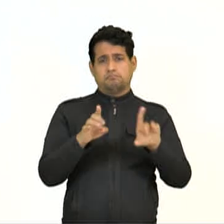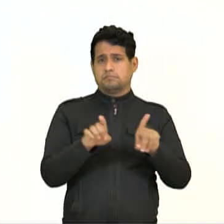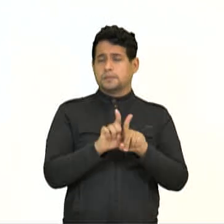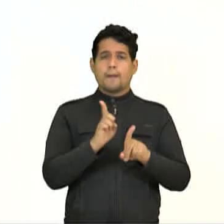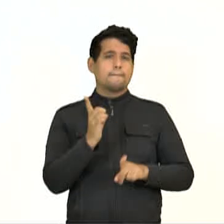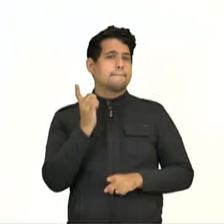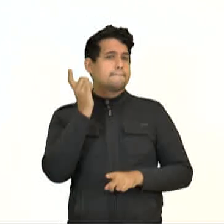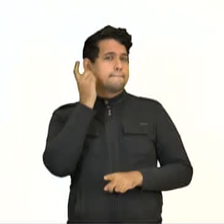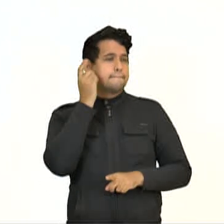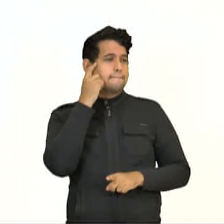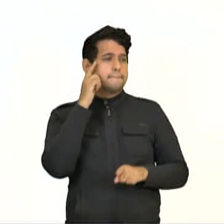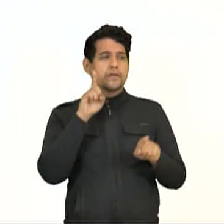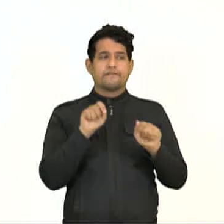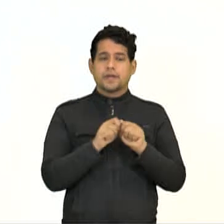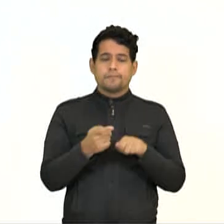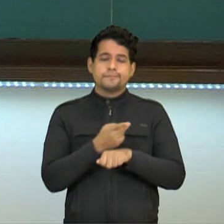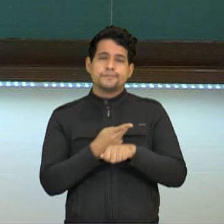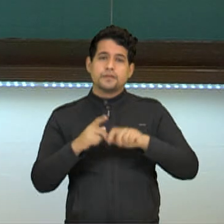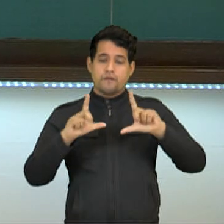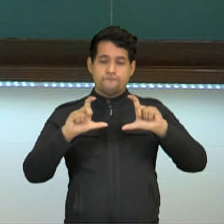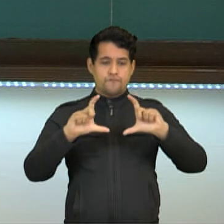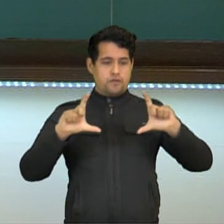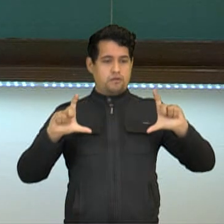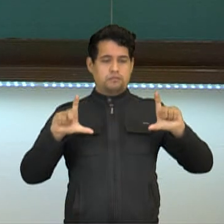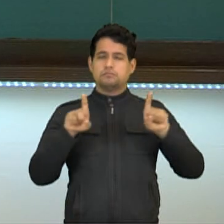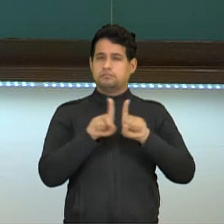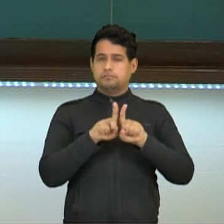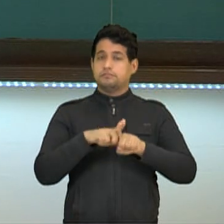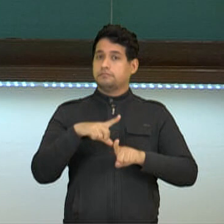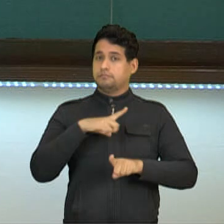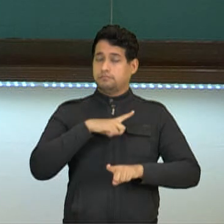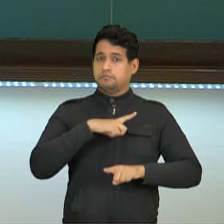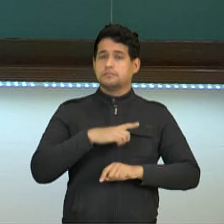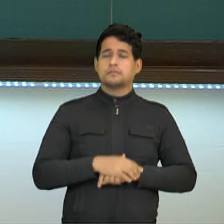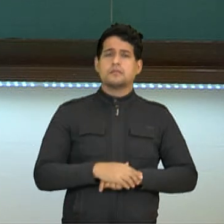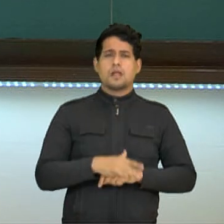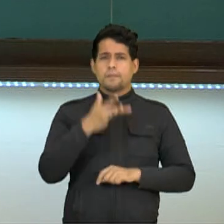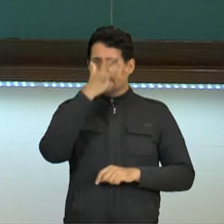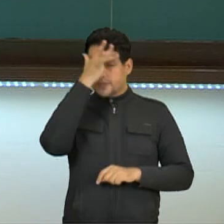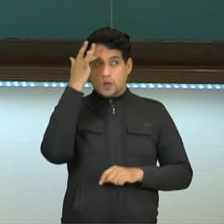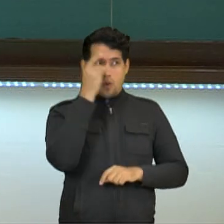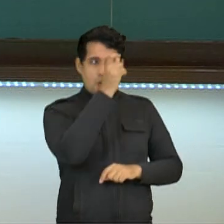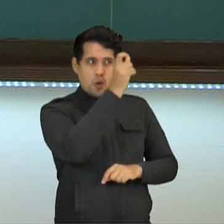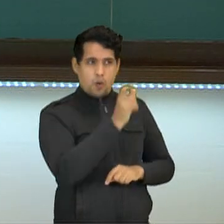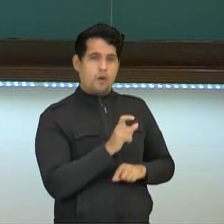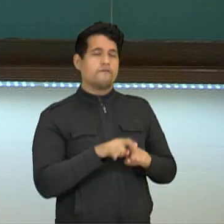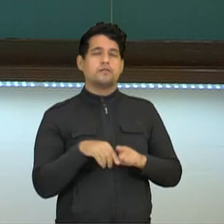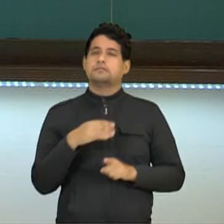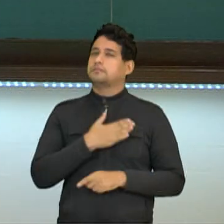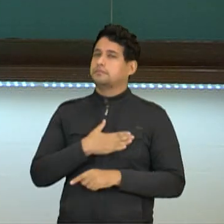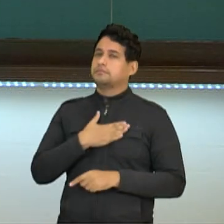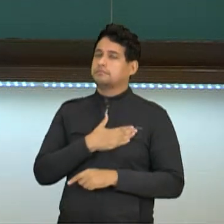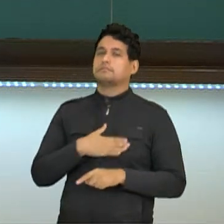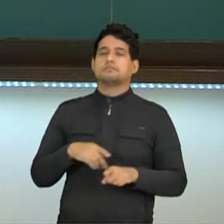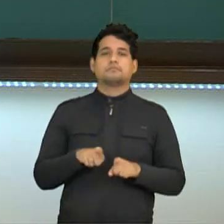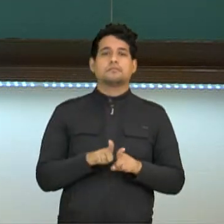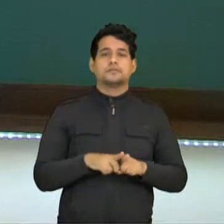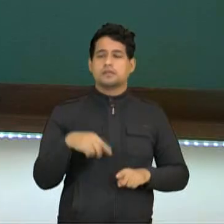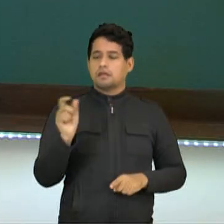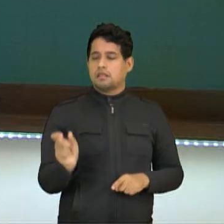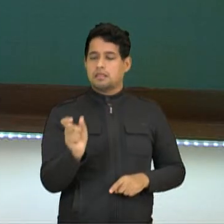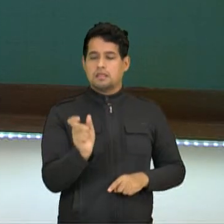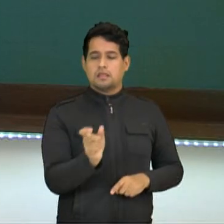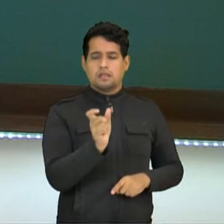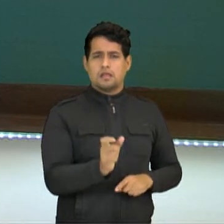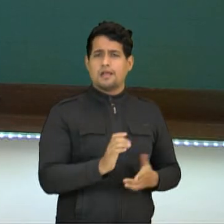vai pensar, vai procurar uma imagem, ideal é ter uma imagem, né? Porque a pessoa olha, ela já vai gostar. Os